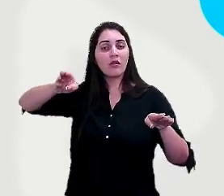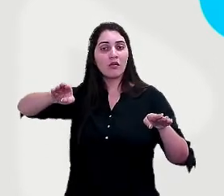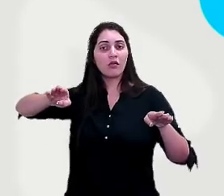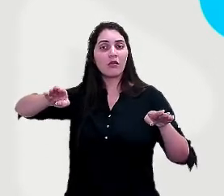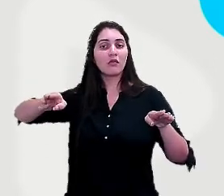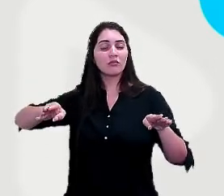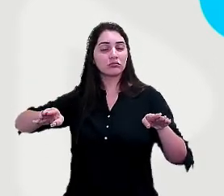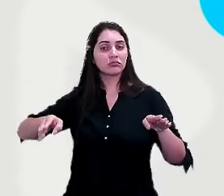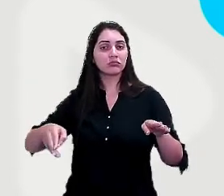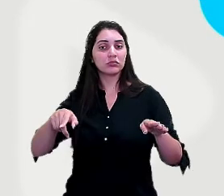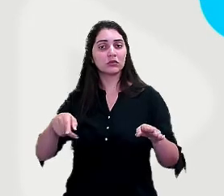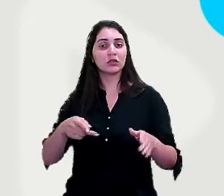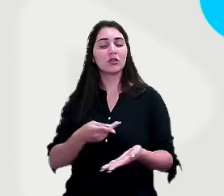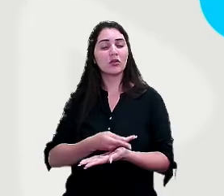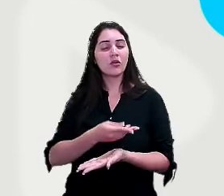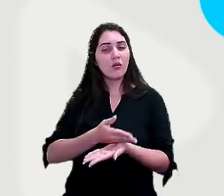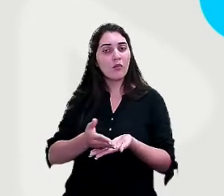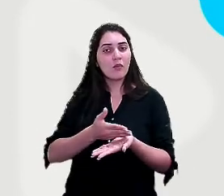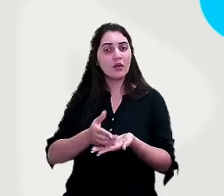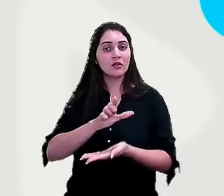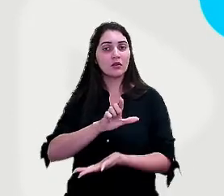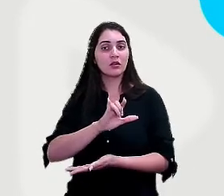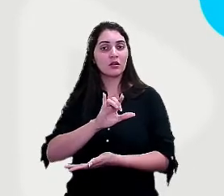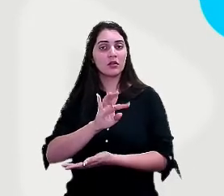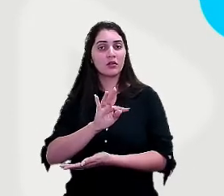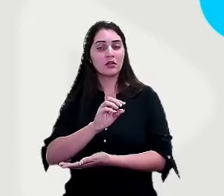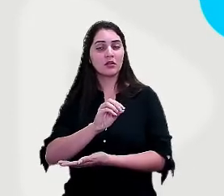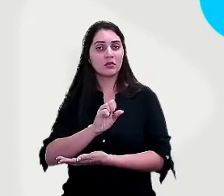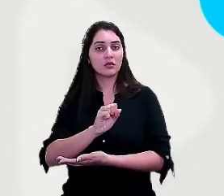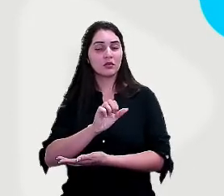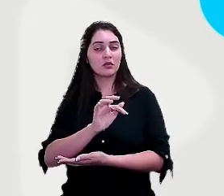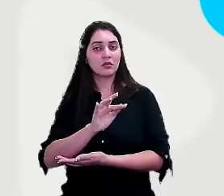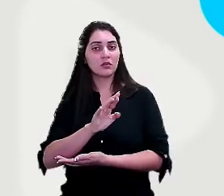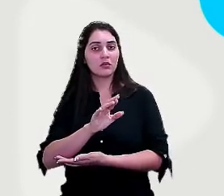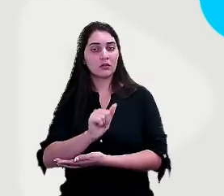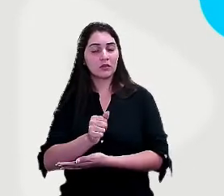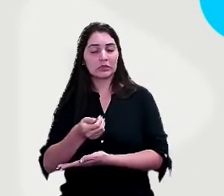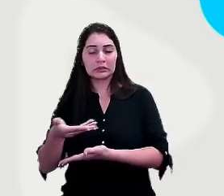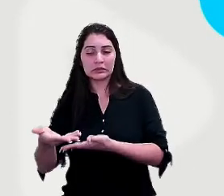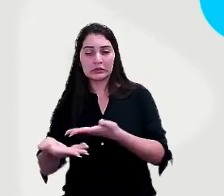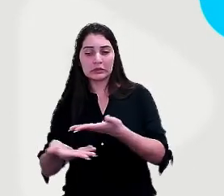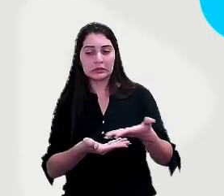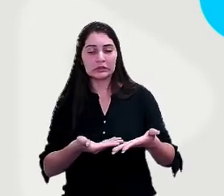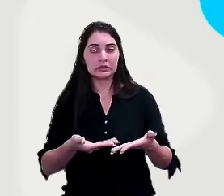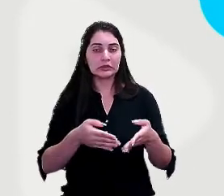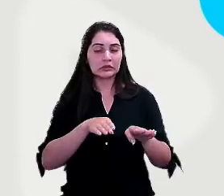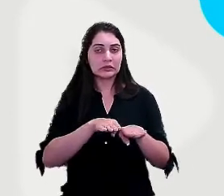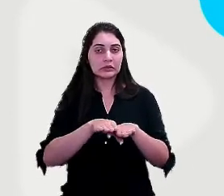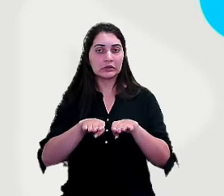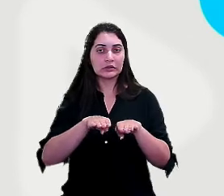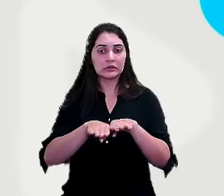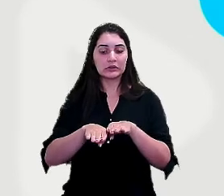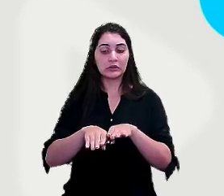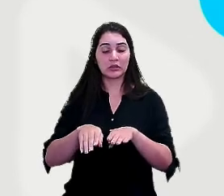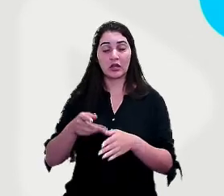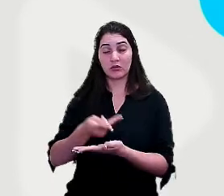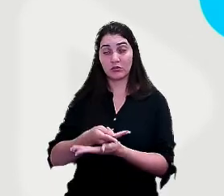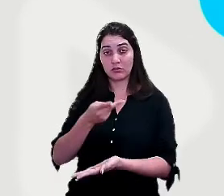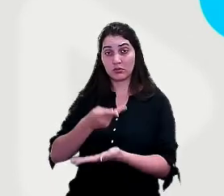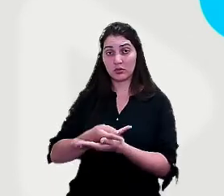da litrosfera que vai se convergindo em relação à outra. Então, as consequências da placa